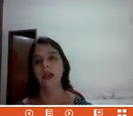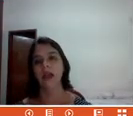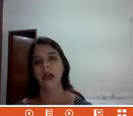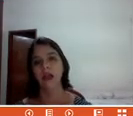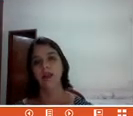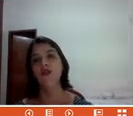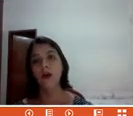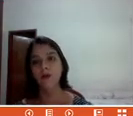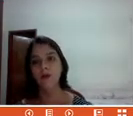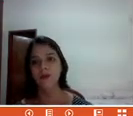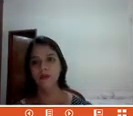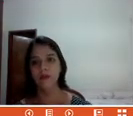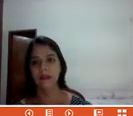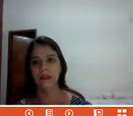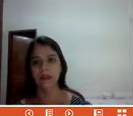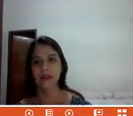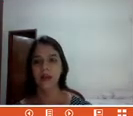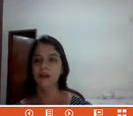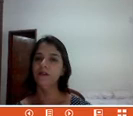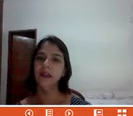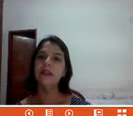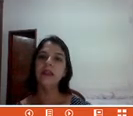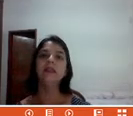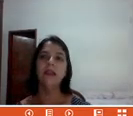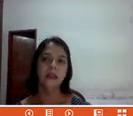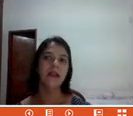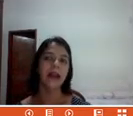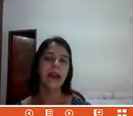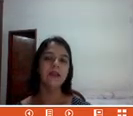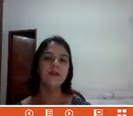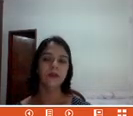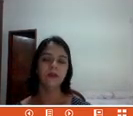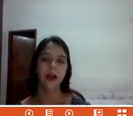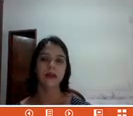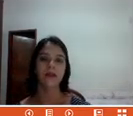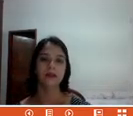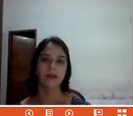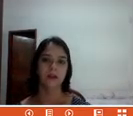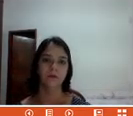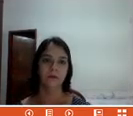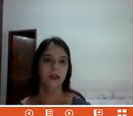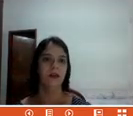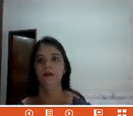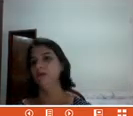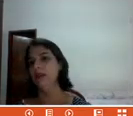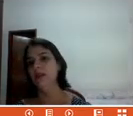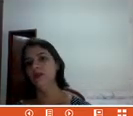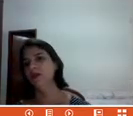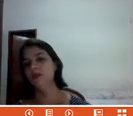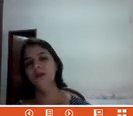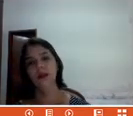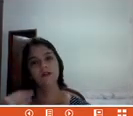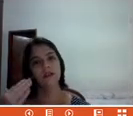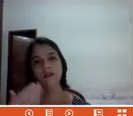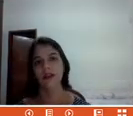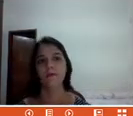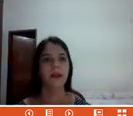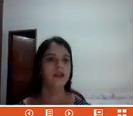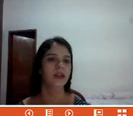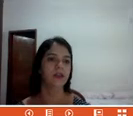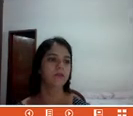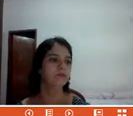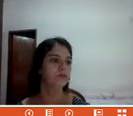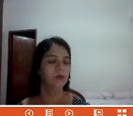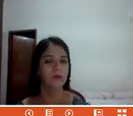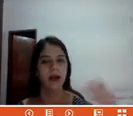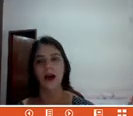sinais, no meu ponto de vista, ela deveria ser inserida na grade curricular da escola. E não uma língua solta que às vezes você aprende